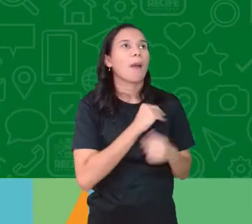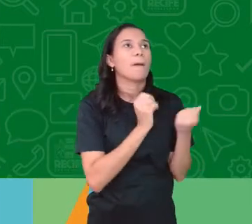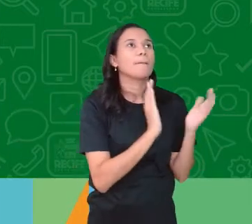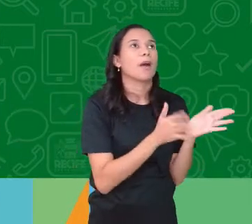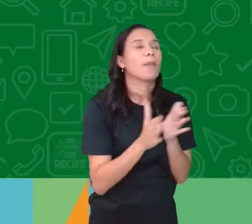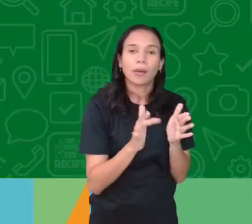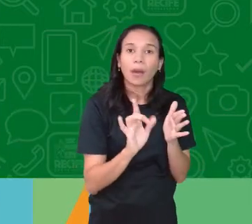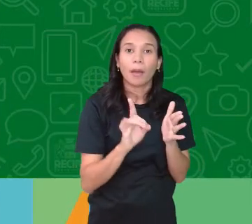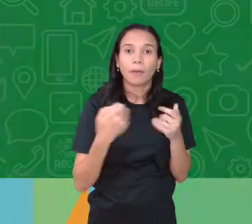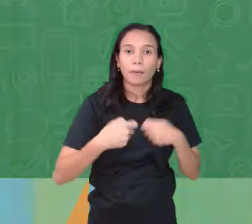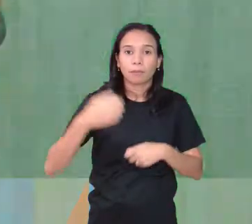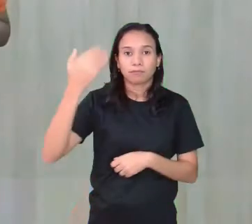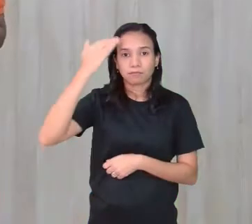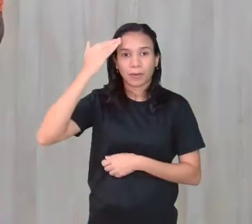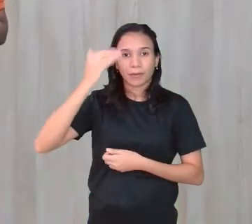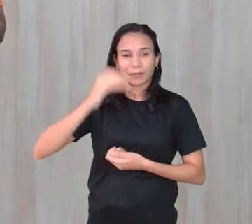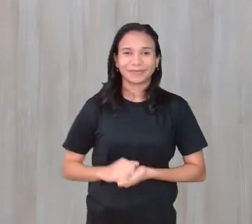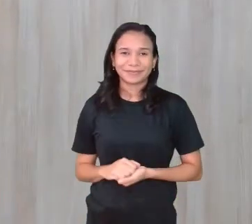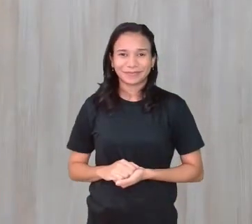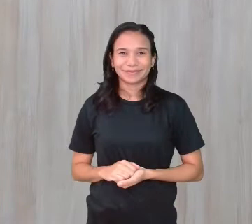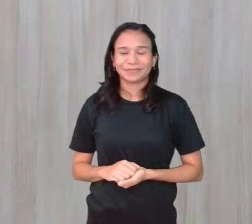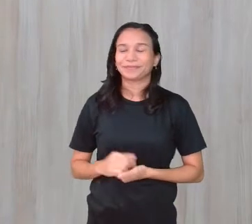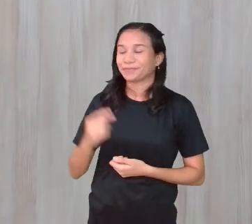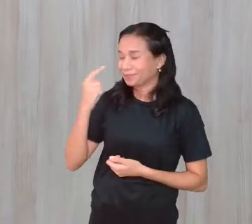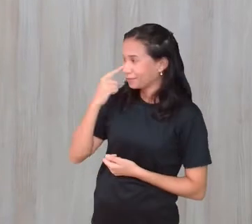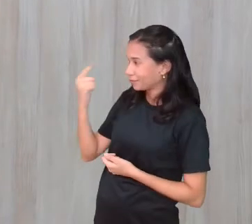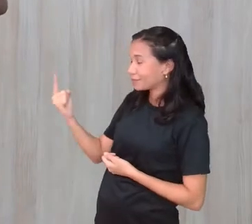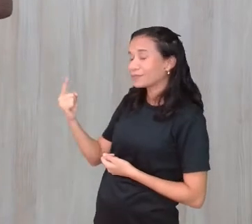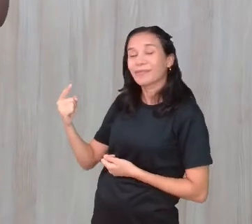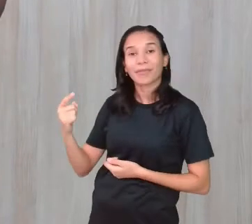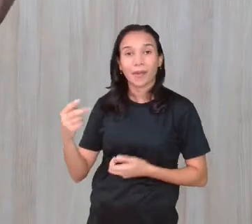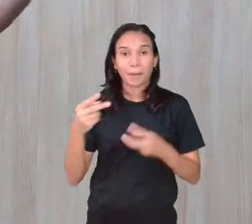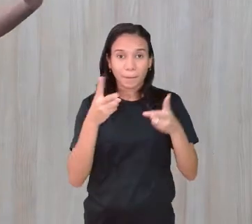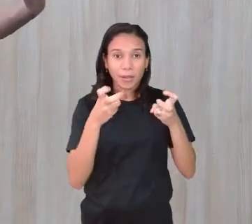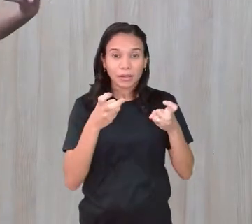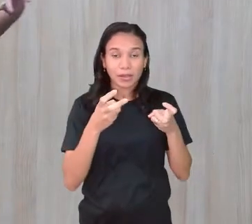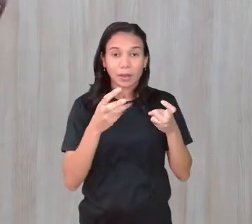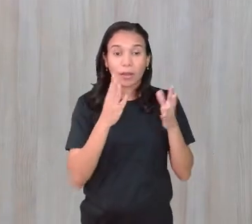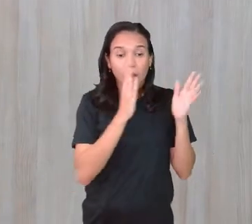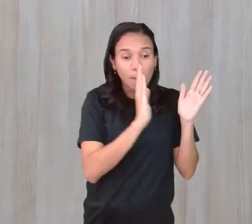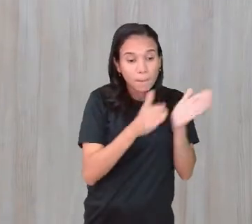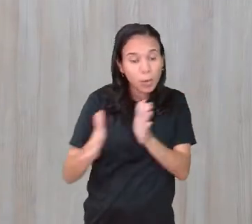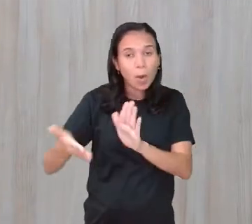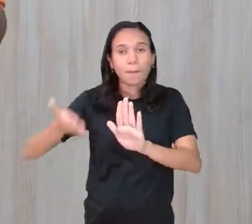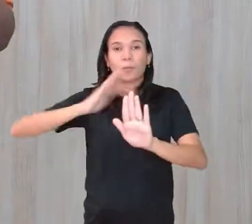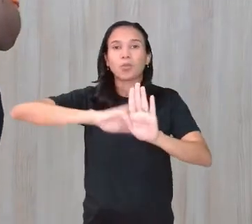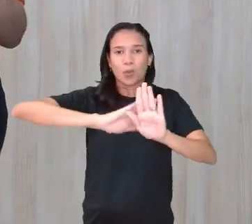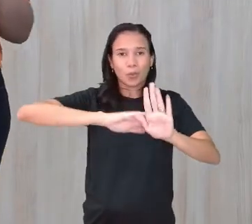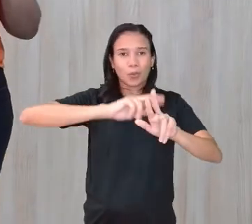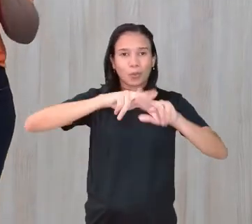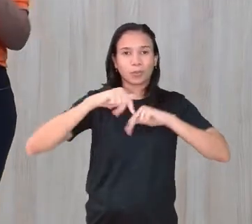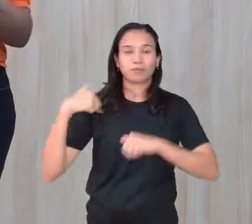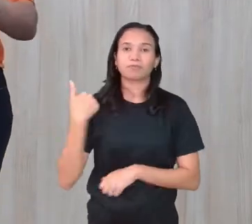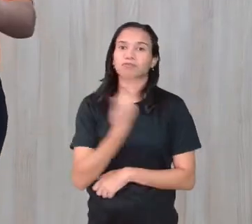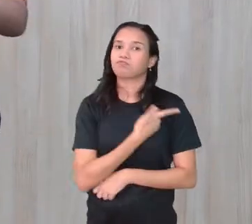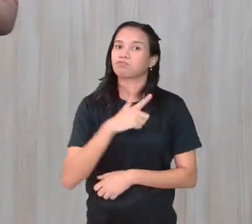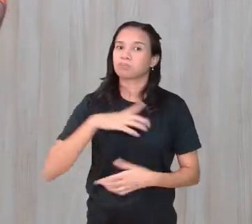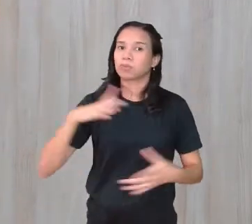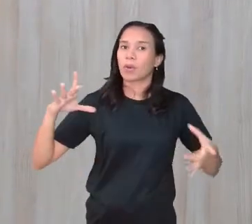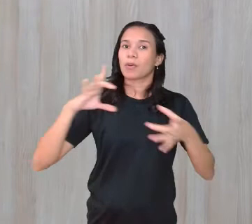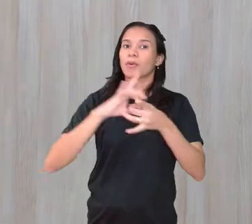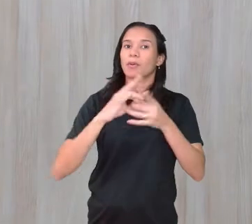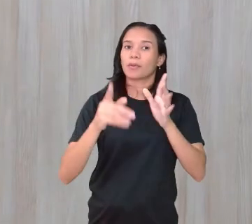preciso entender como... Isso, tá vendo? Como há todo um processo por trás. A gente tem o elencar